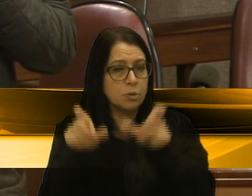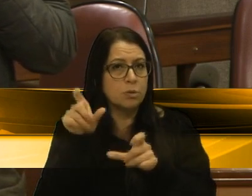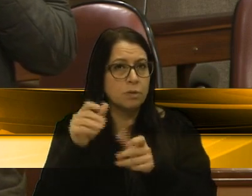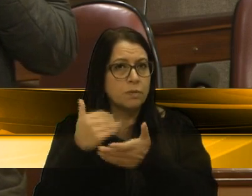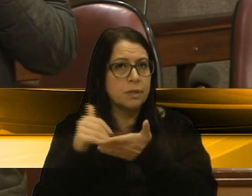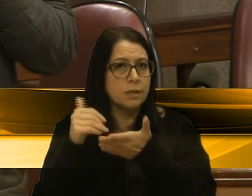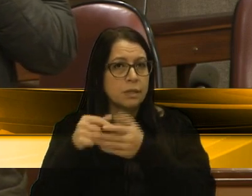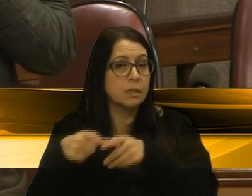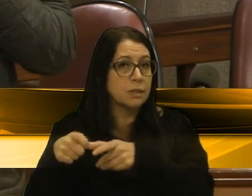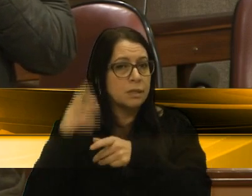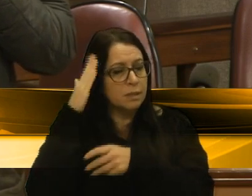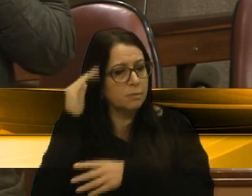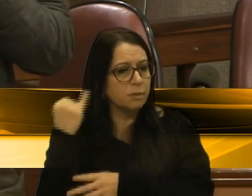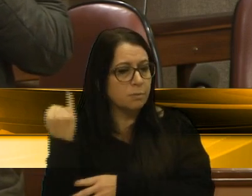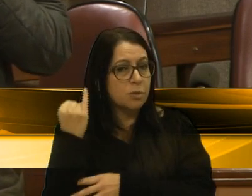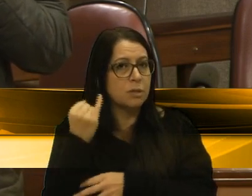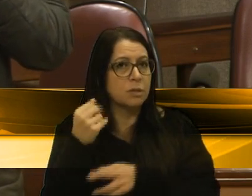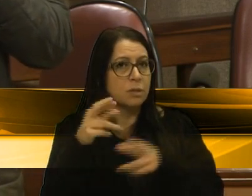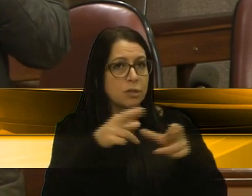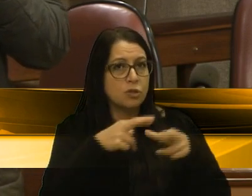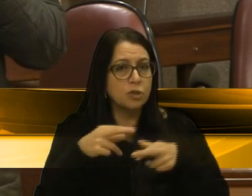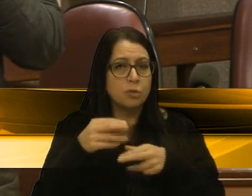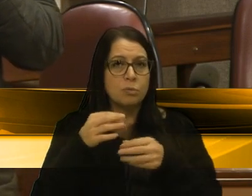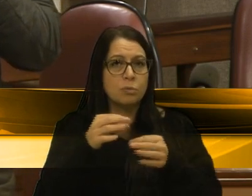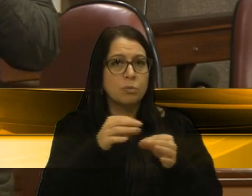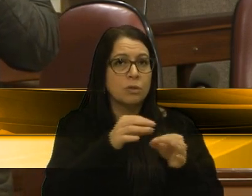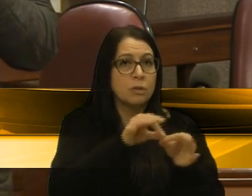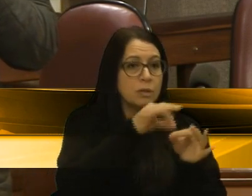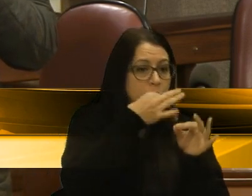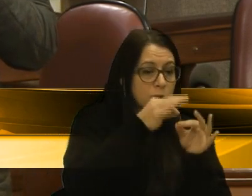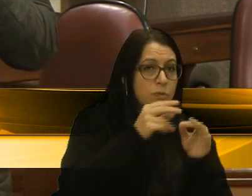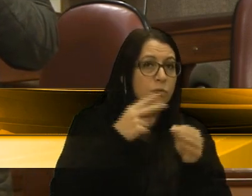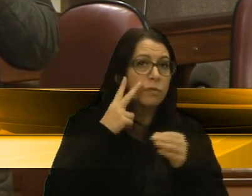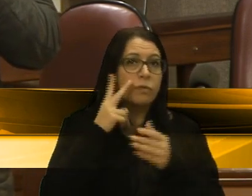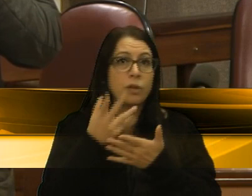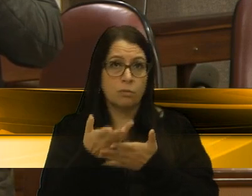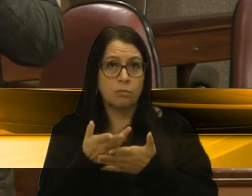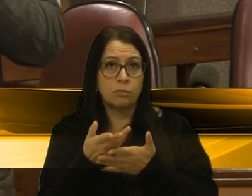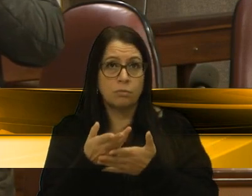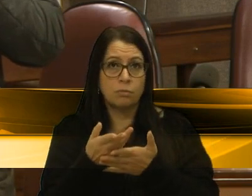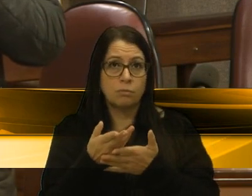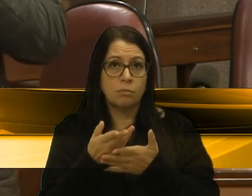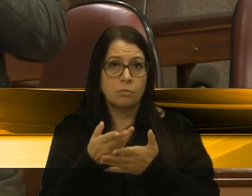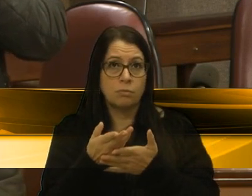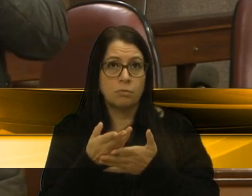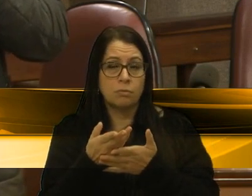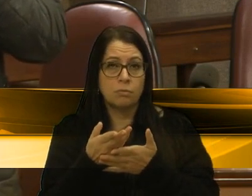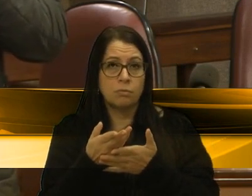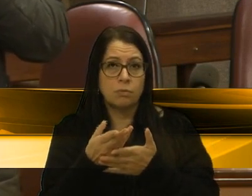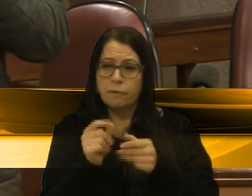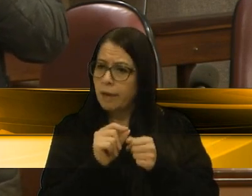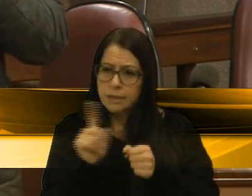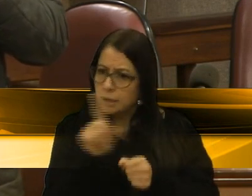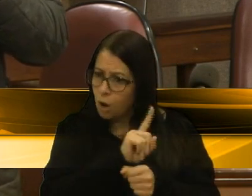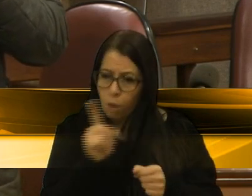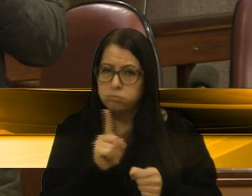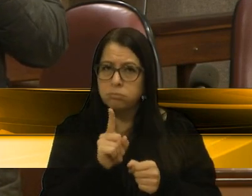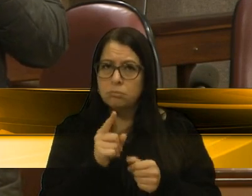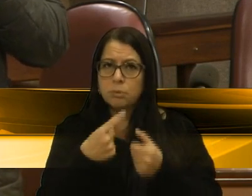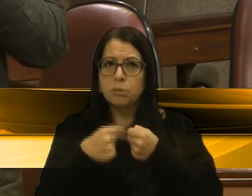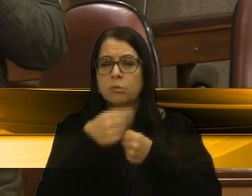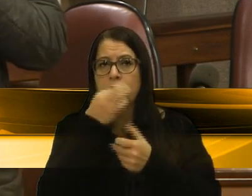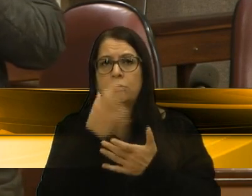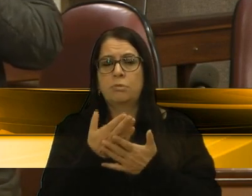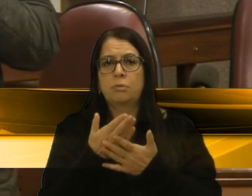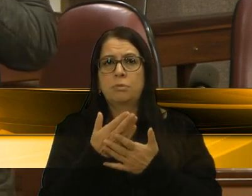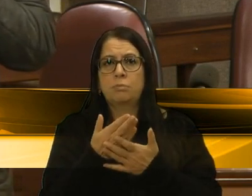Turismo e sabe a importância da região da uva e do vinho. Peço, quando chegar lá, esse pedido que faça a negação para o município de Caxias do Sul